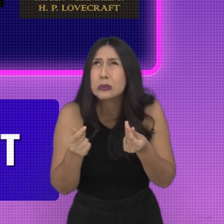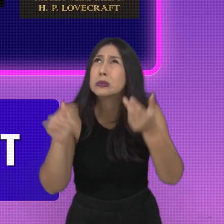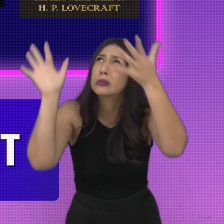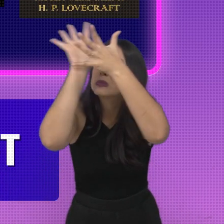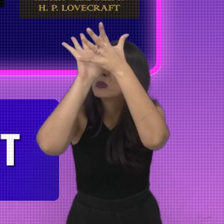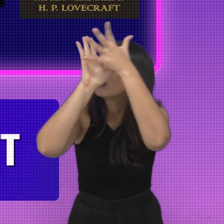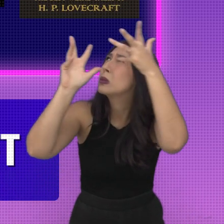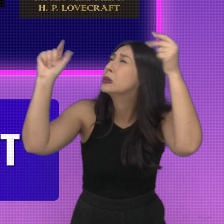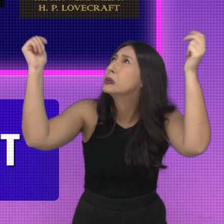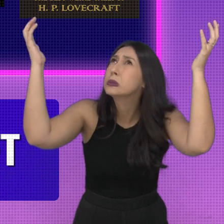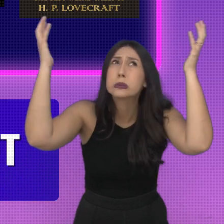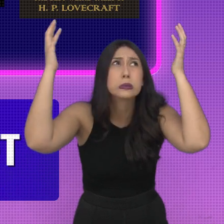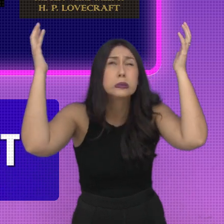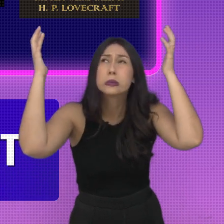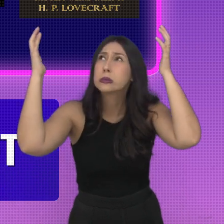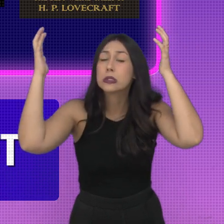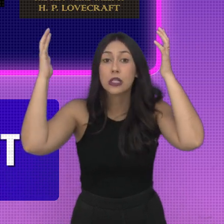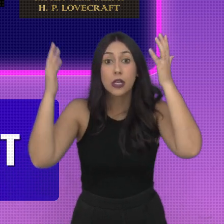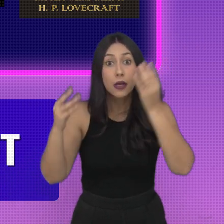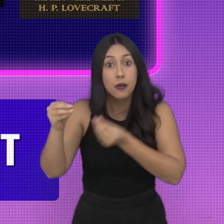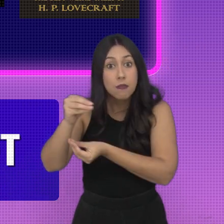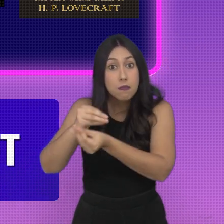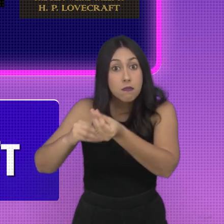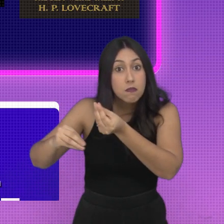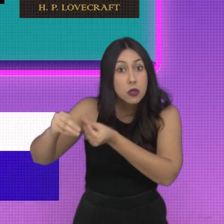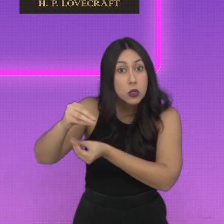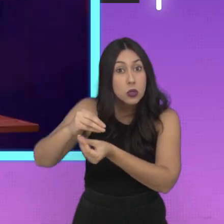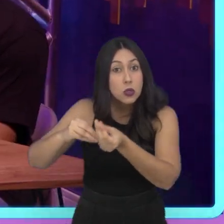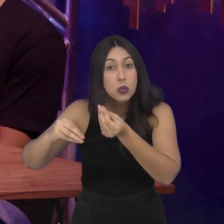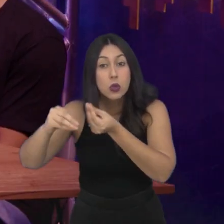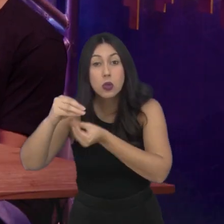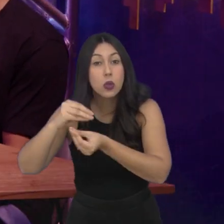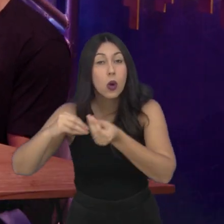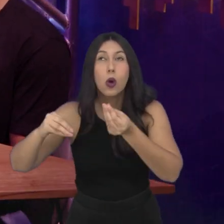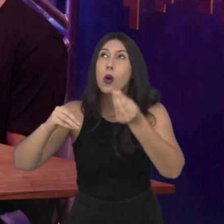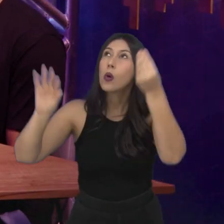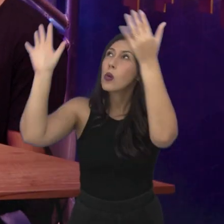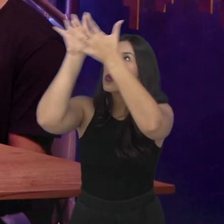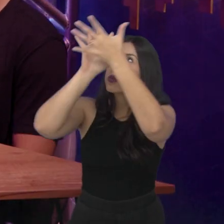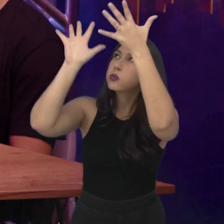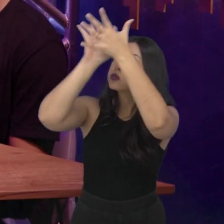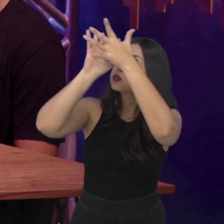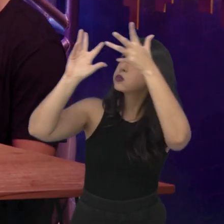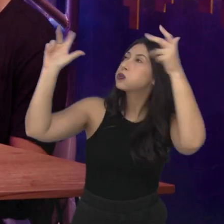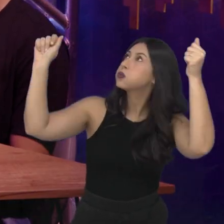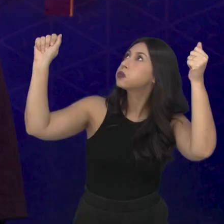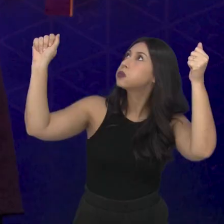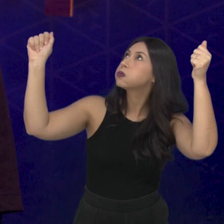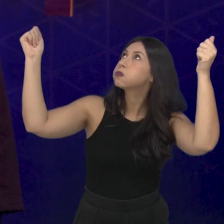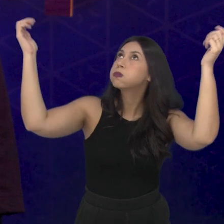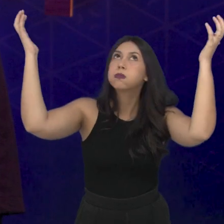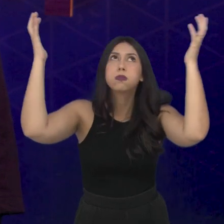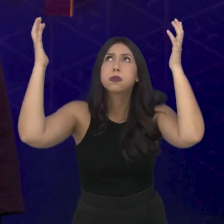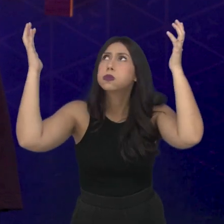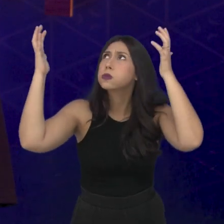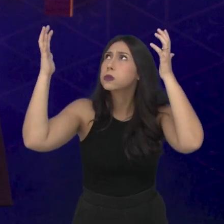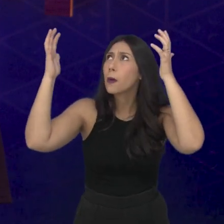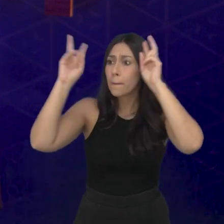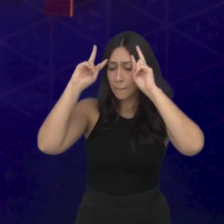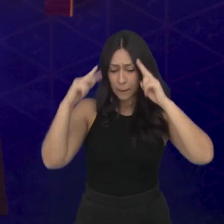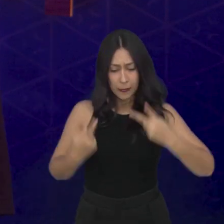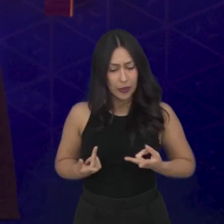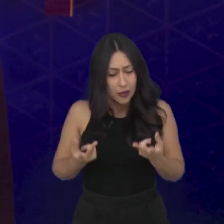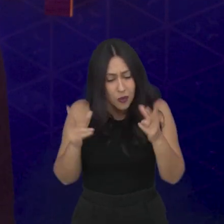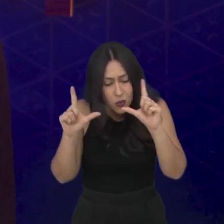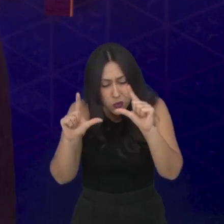dos primeiros do gênero a misturar o horror com coisas do universo, assim. Então, isso